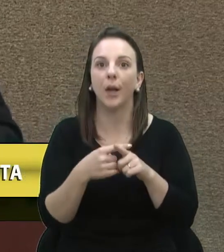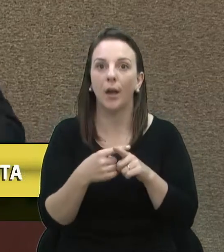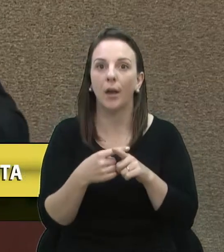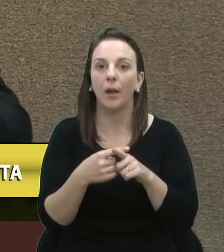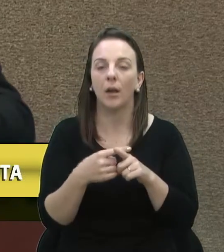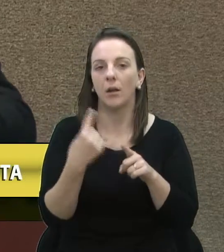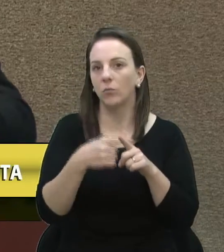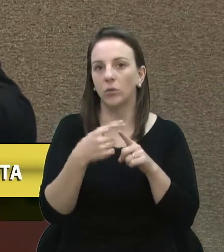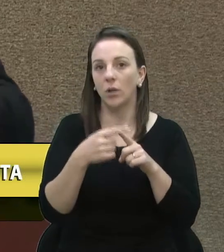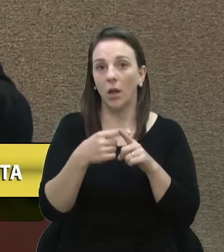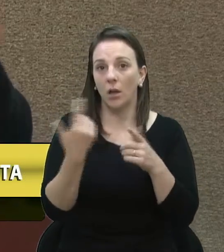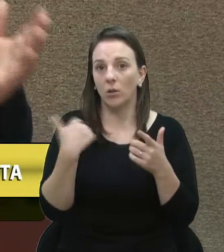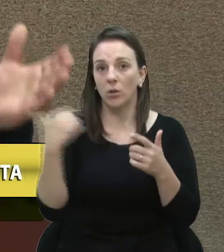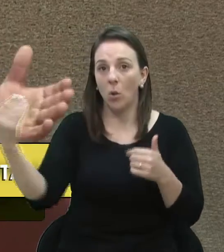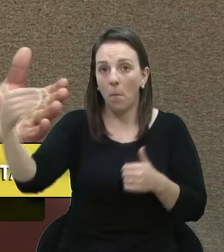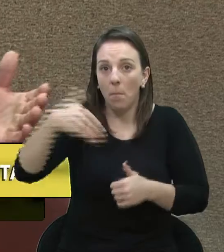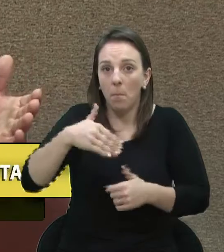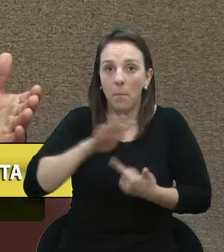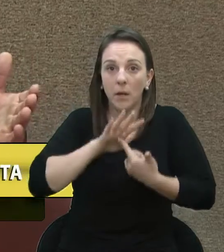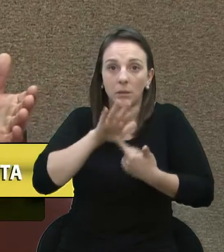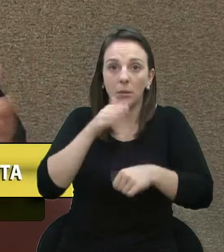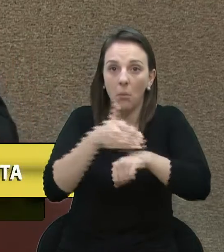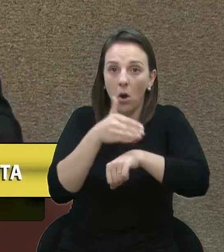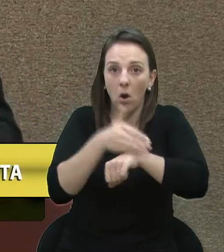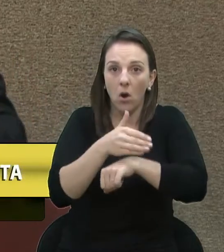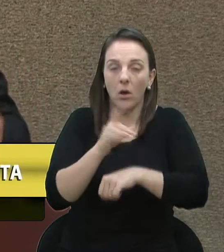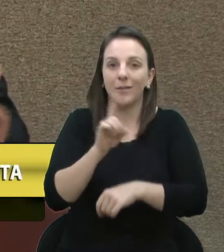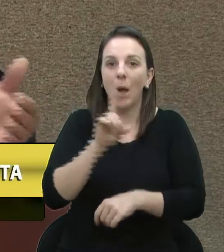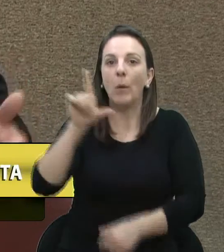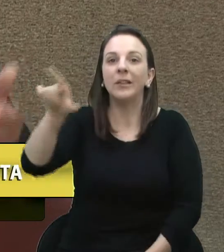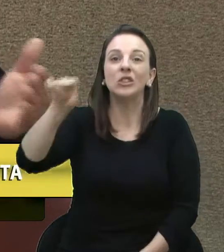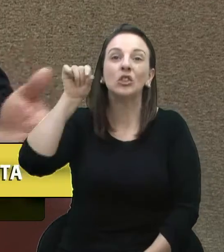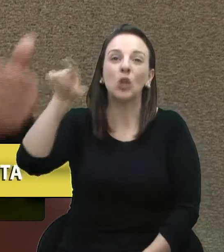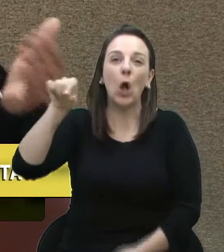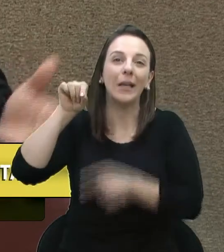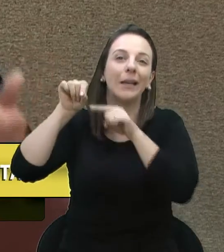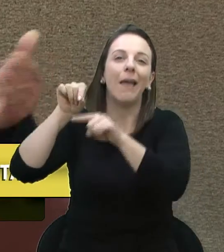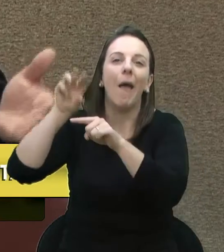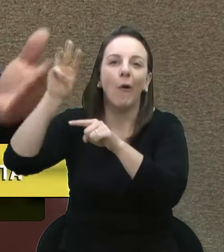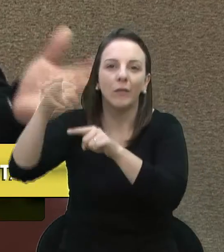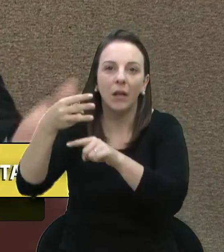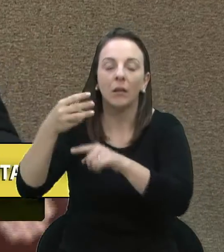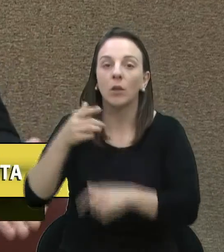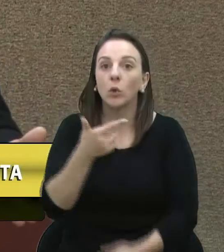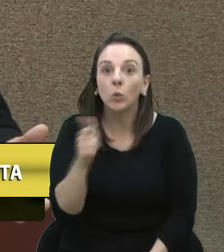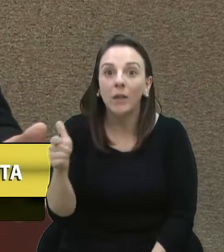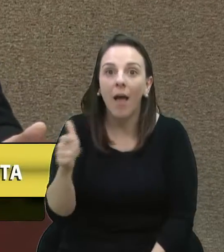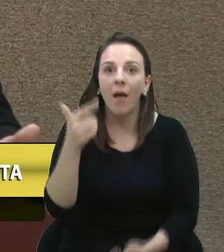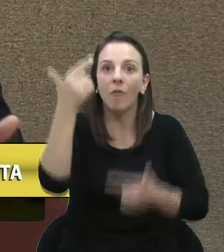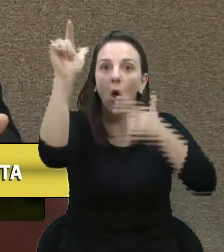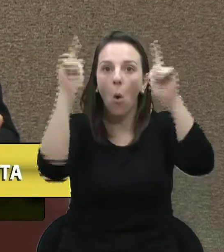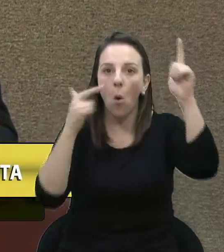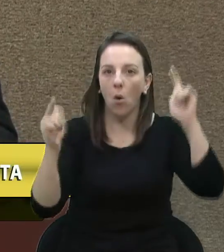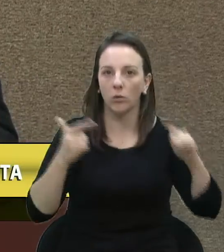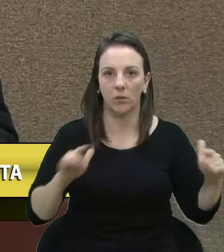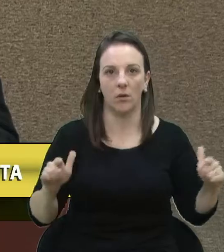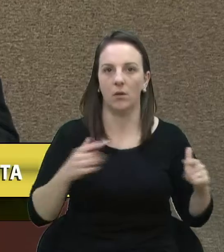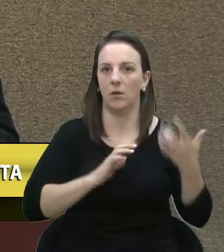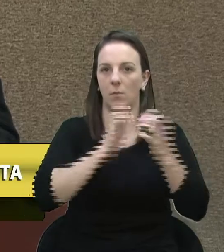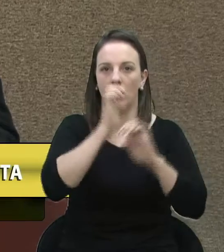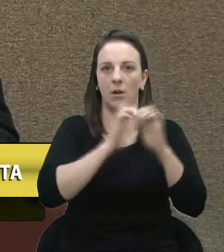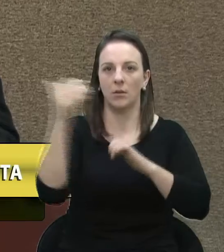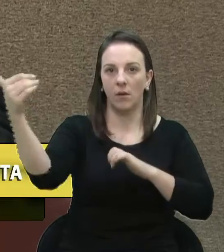proibido, não é porque foi escolhida a Visate, não. Não teve outra empresa que teve interesse em vir concorrer. E aí a gente deve fazer